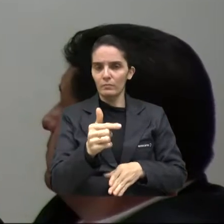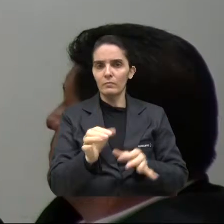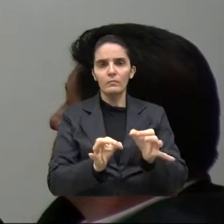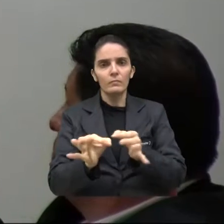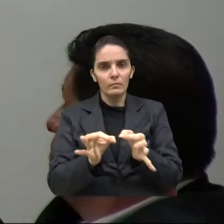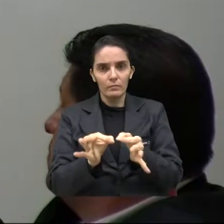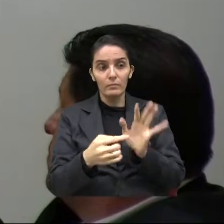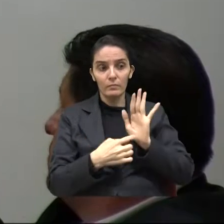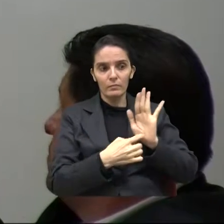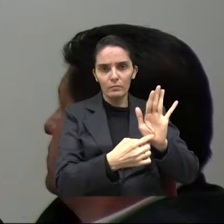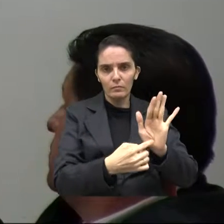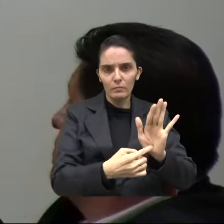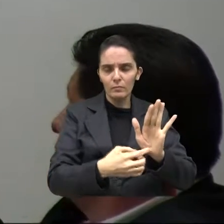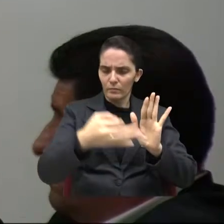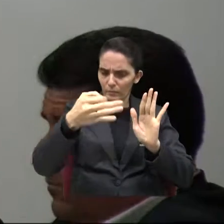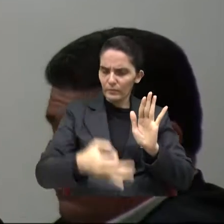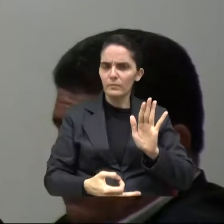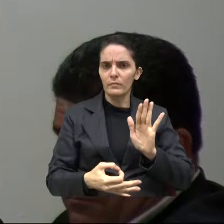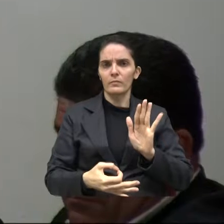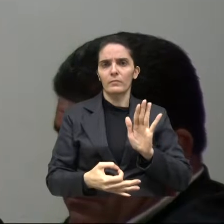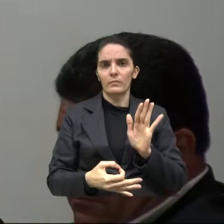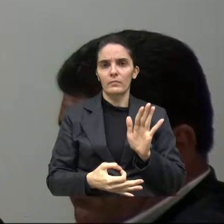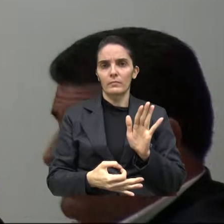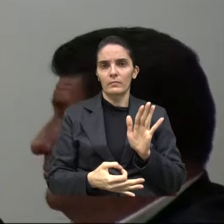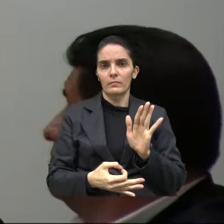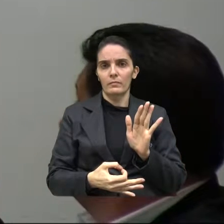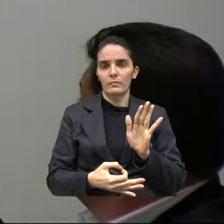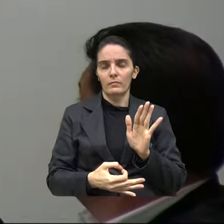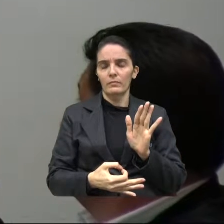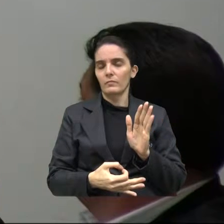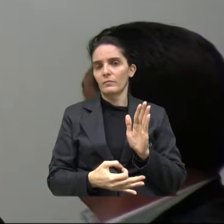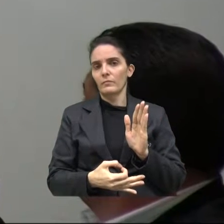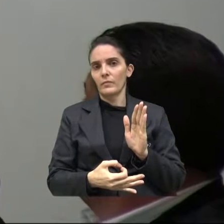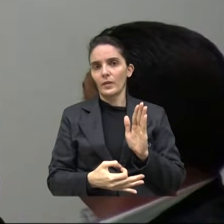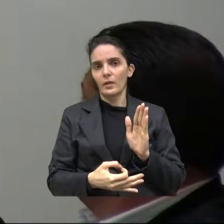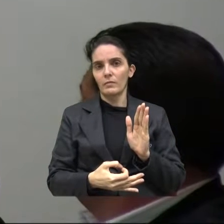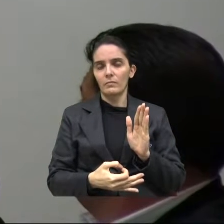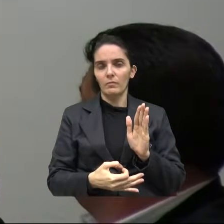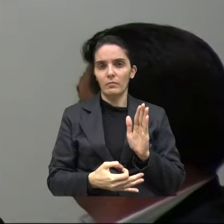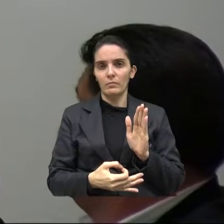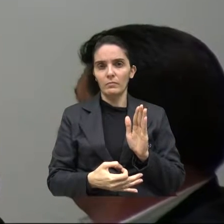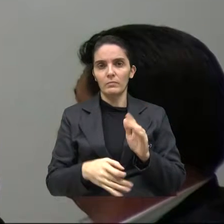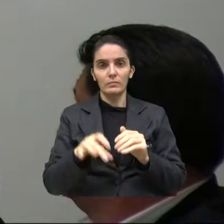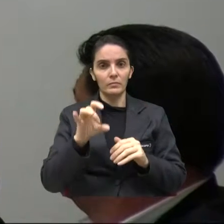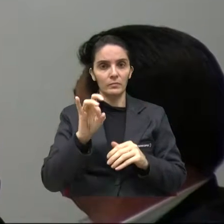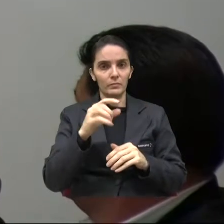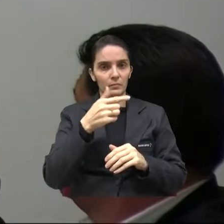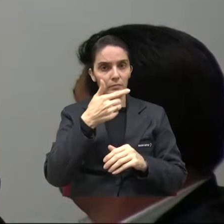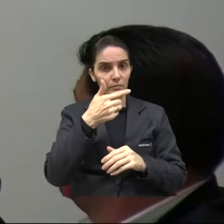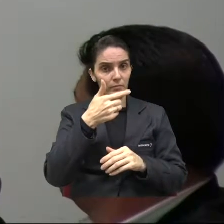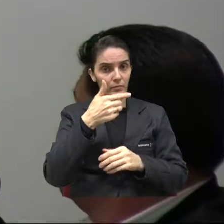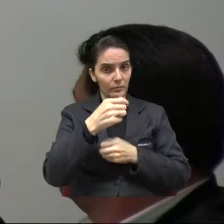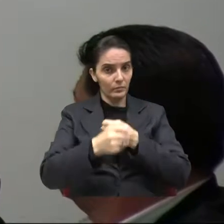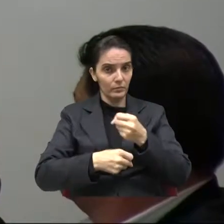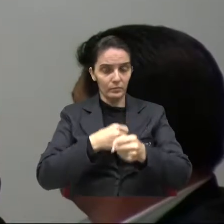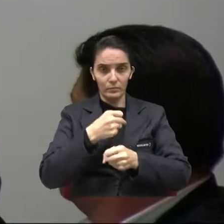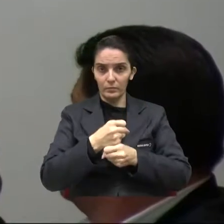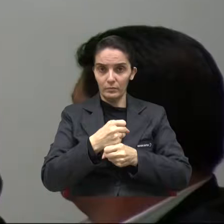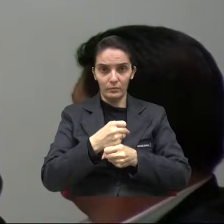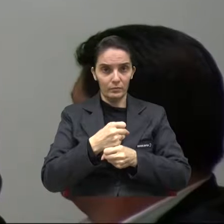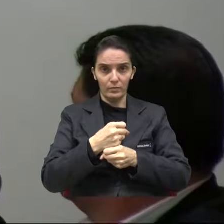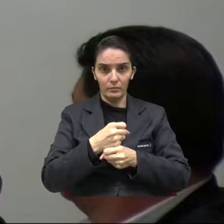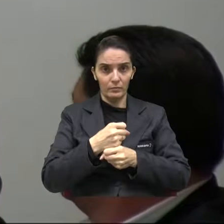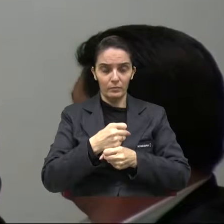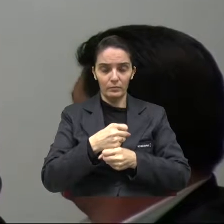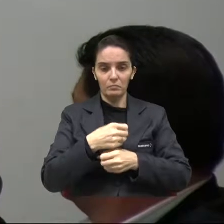projeto estruturado, capaz, não só para 2 anos, para 4, para 5, para 10,